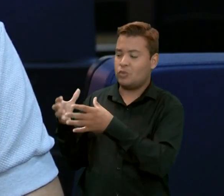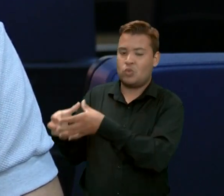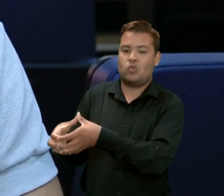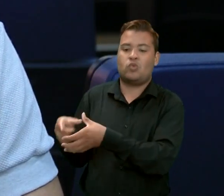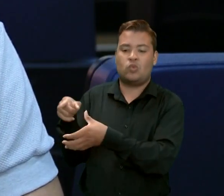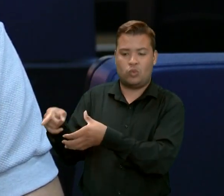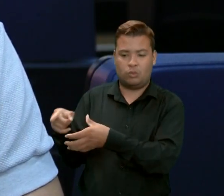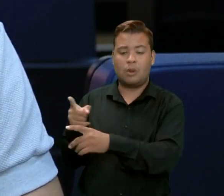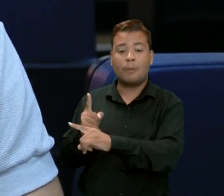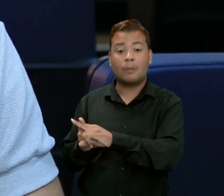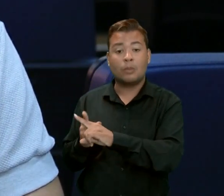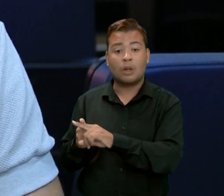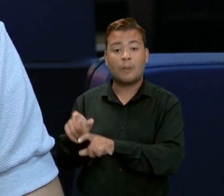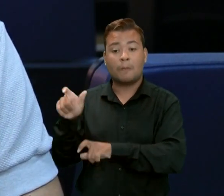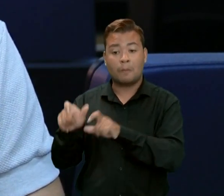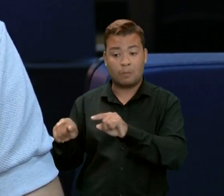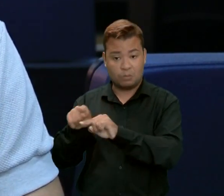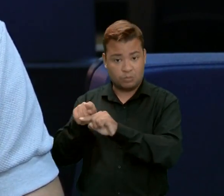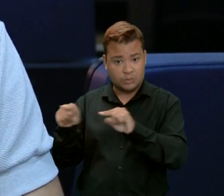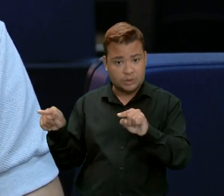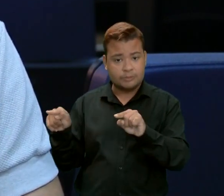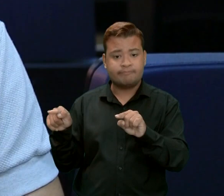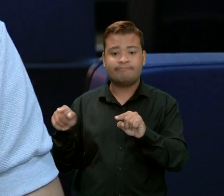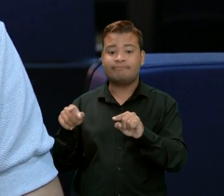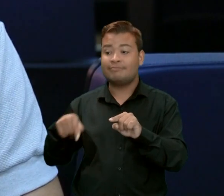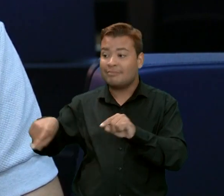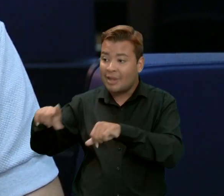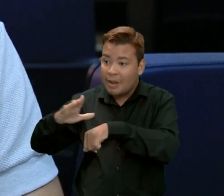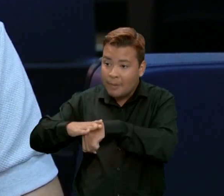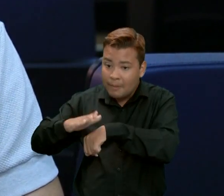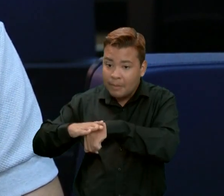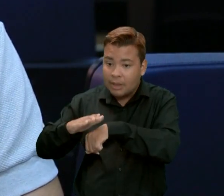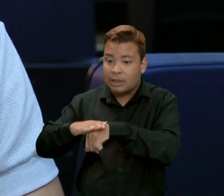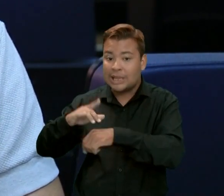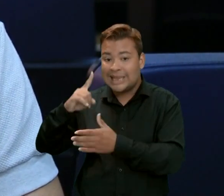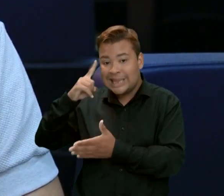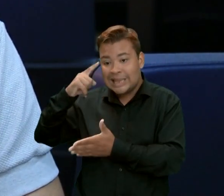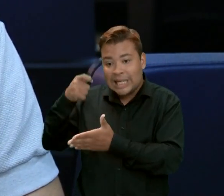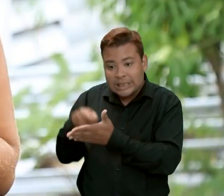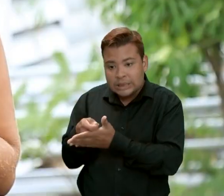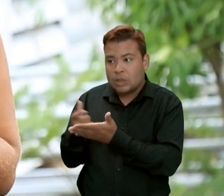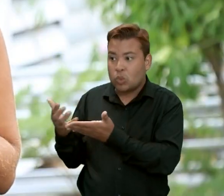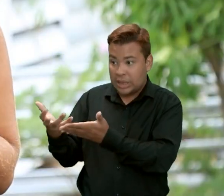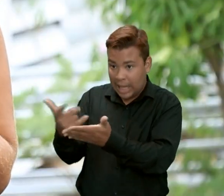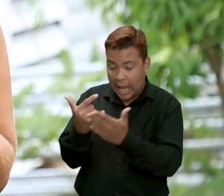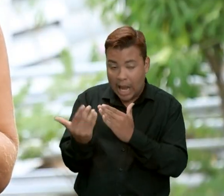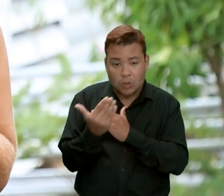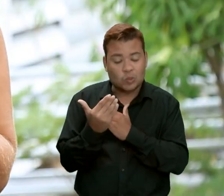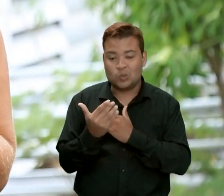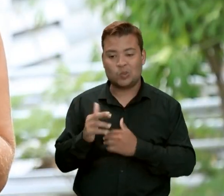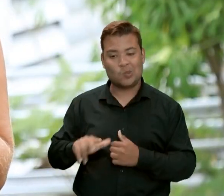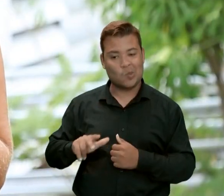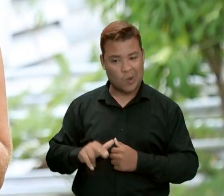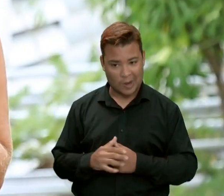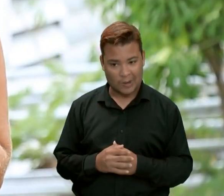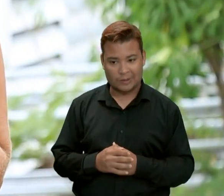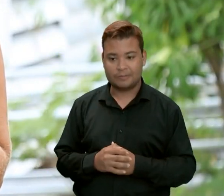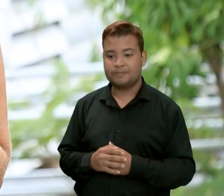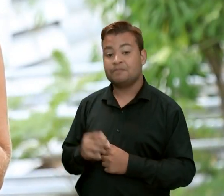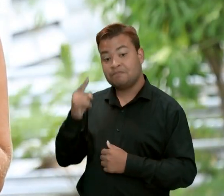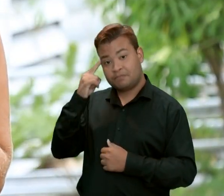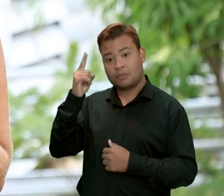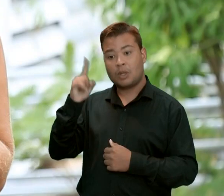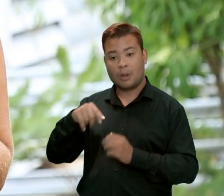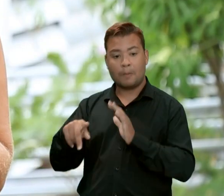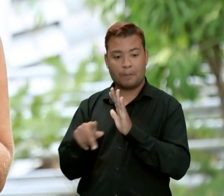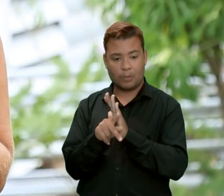normalmente essas pessoas não tomam decisões amparadas em dados. A ideia veio da Purple